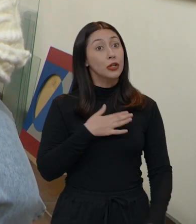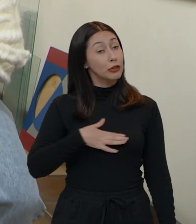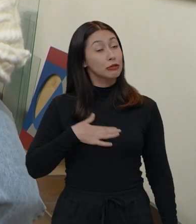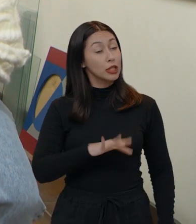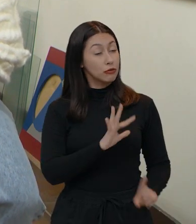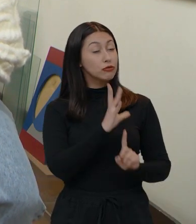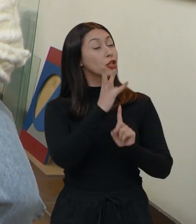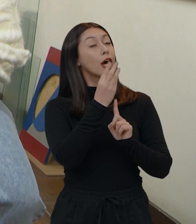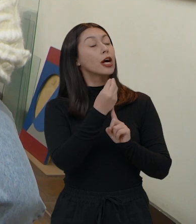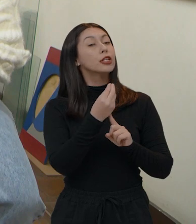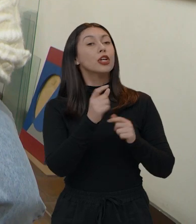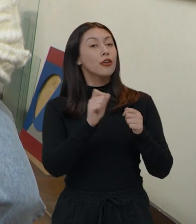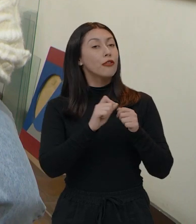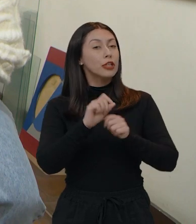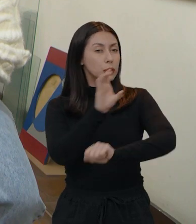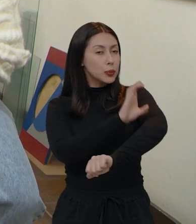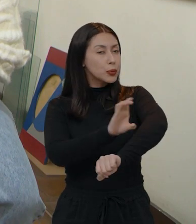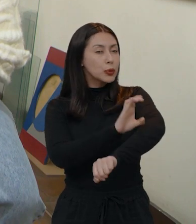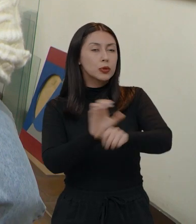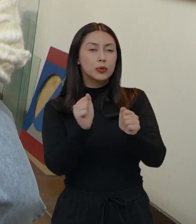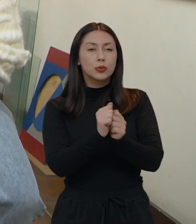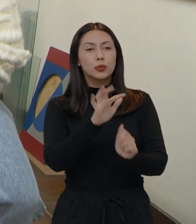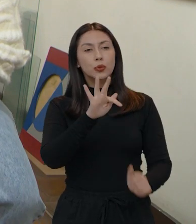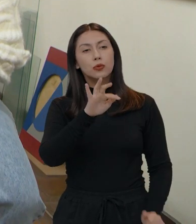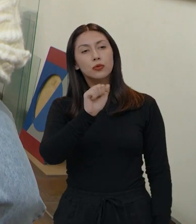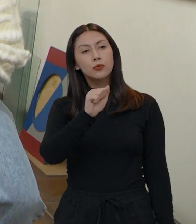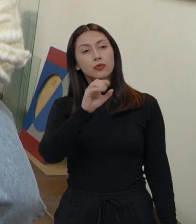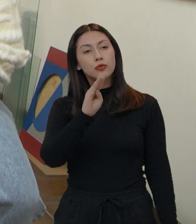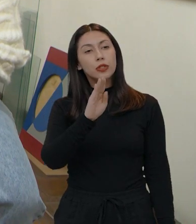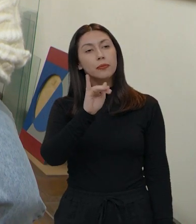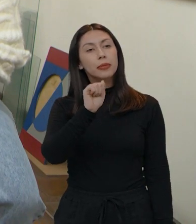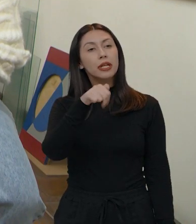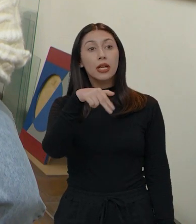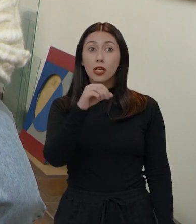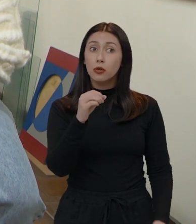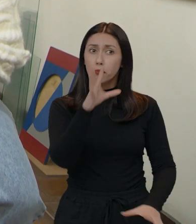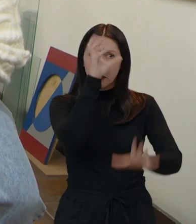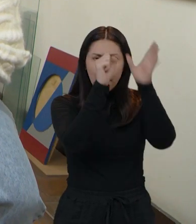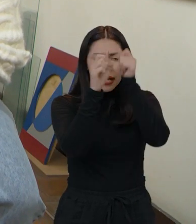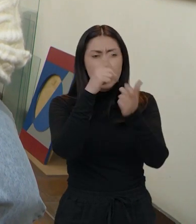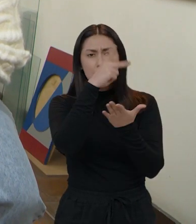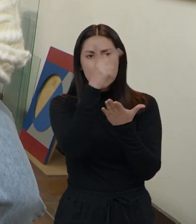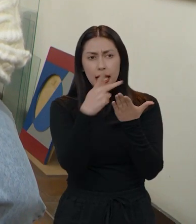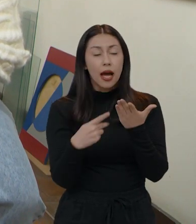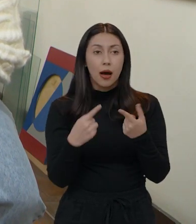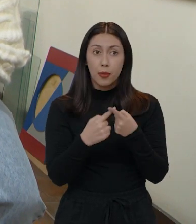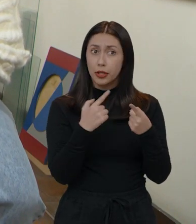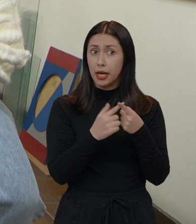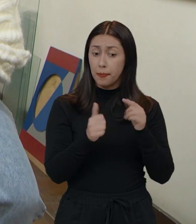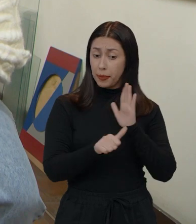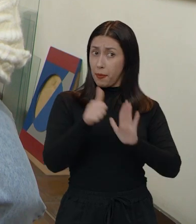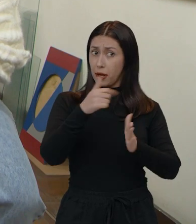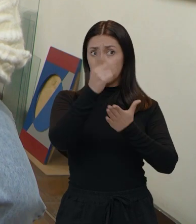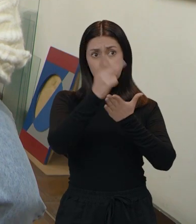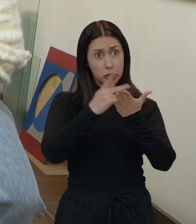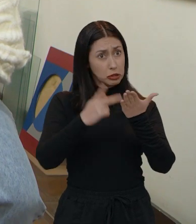gostava muito de arte, ela fez um curso com o Fabiano para aprender a desenhar e tal, porque o desenho é a base de tudo. Se o cara não desenhar, ele não chega,